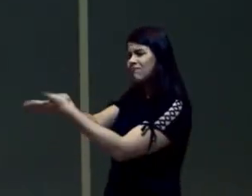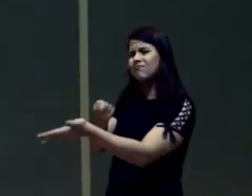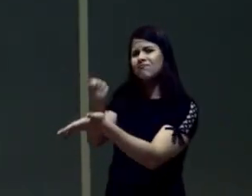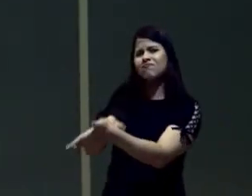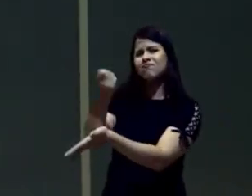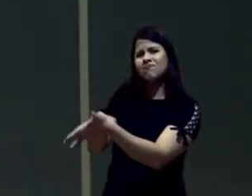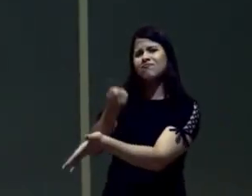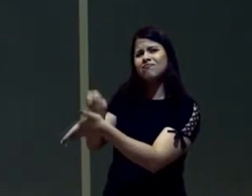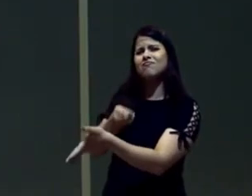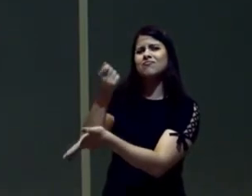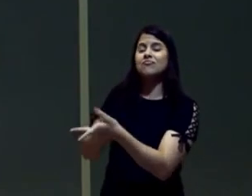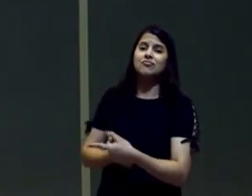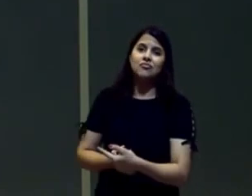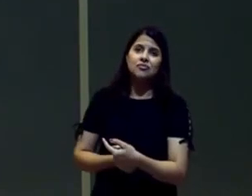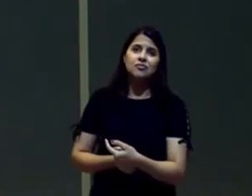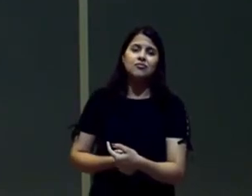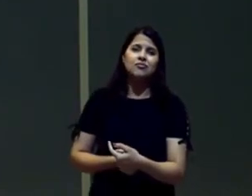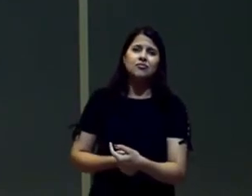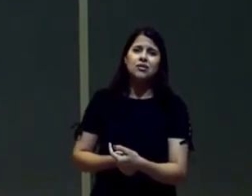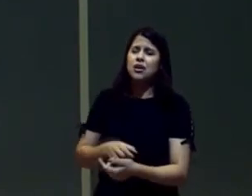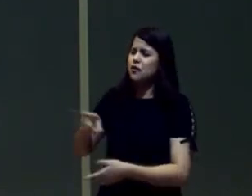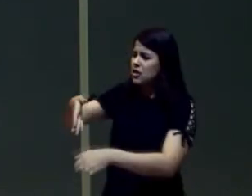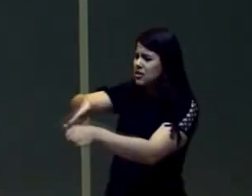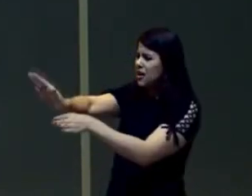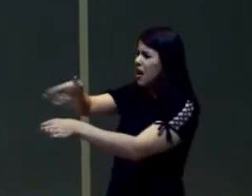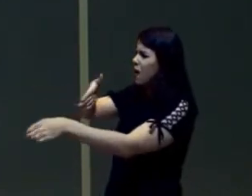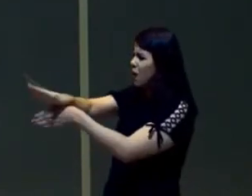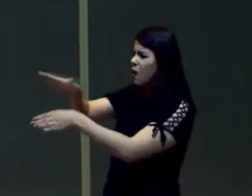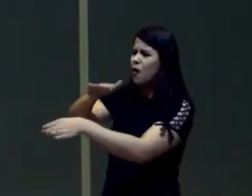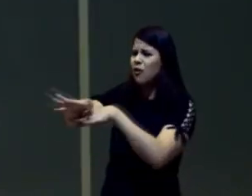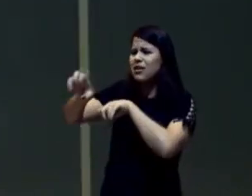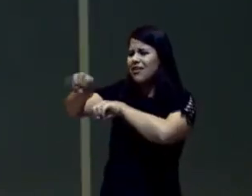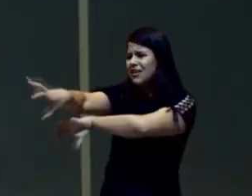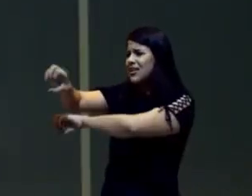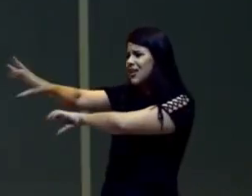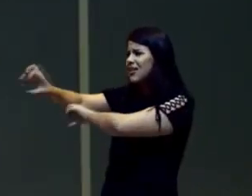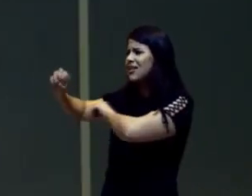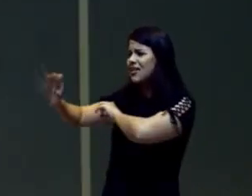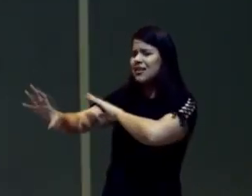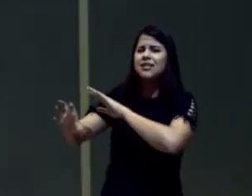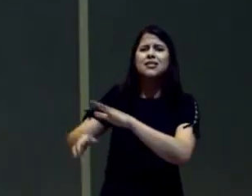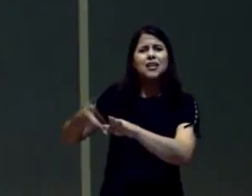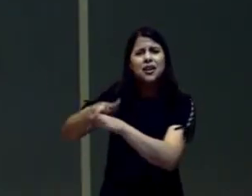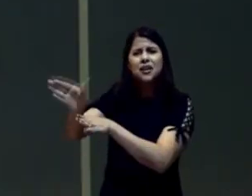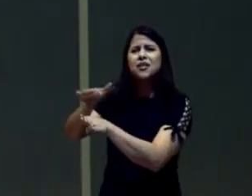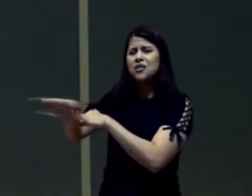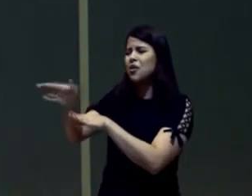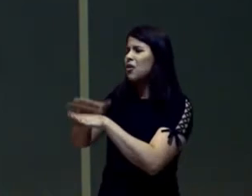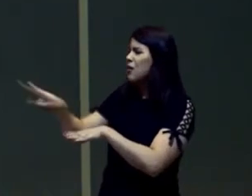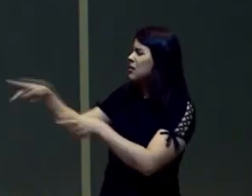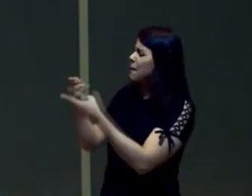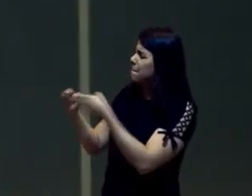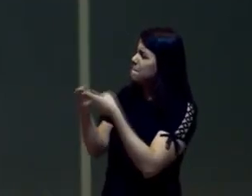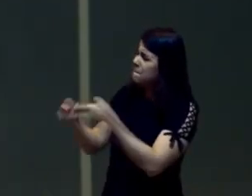seja oportuno, quer não, corrija, repreenda, exorte, exorte, com toda